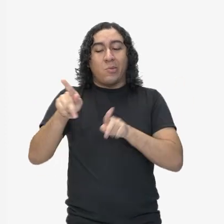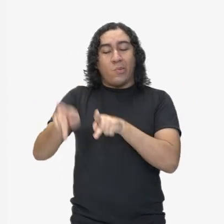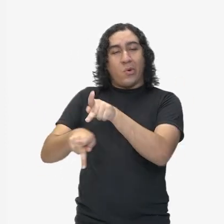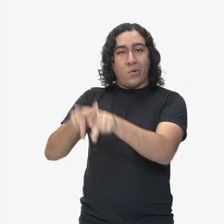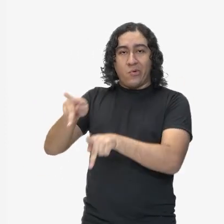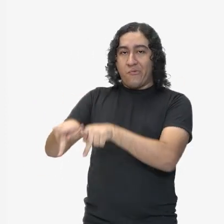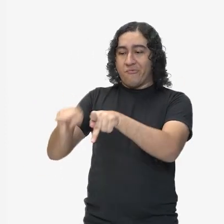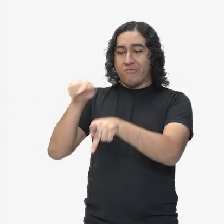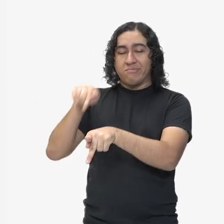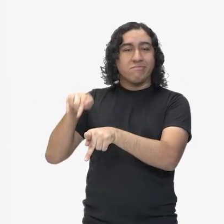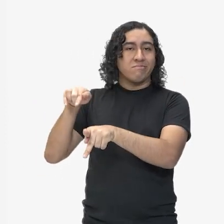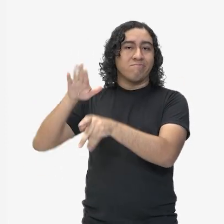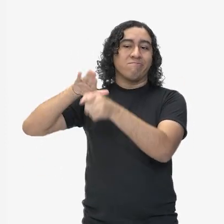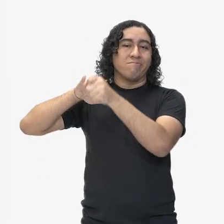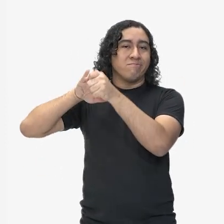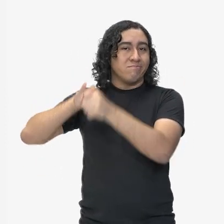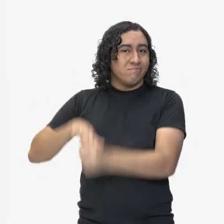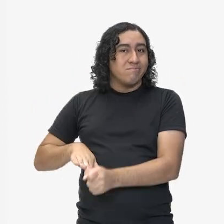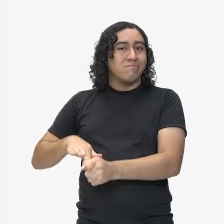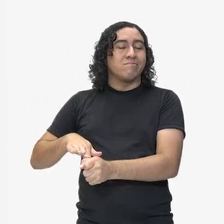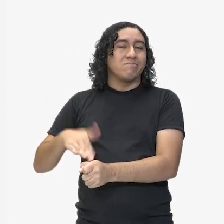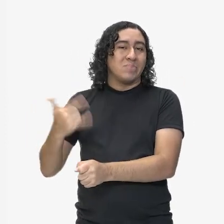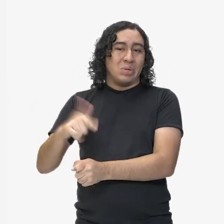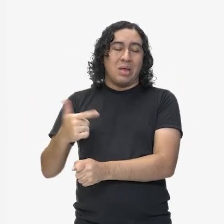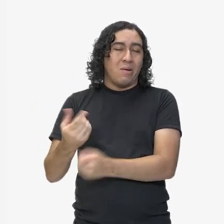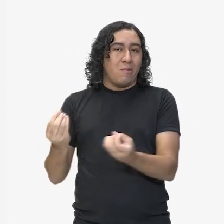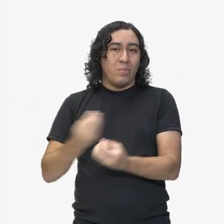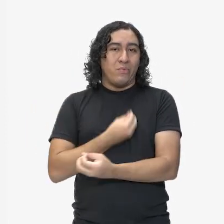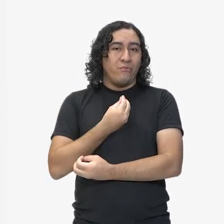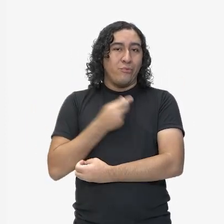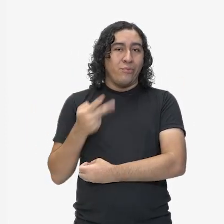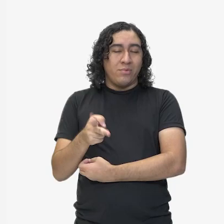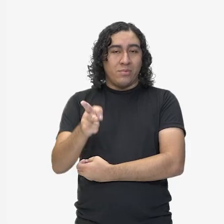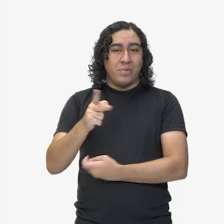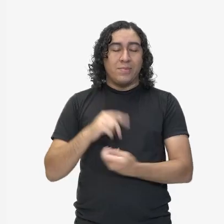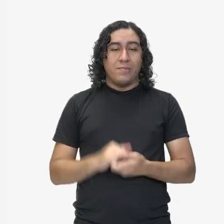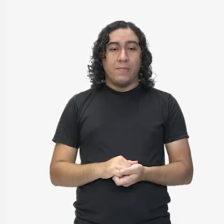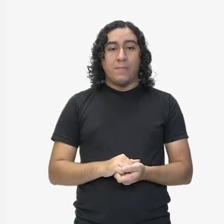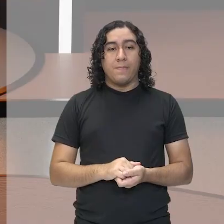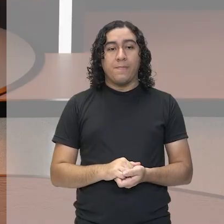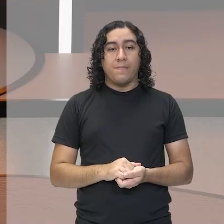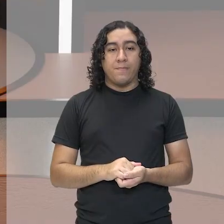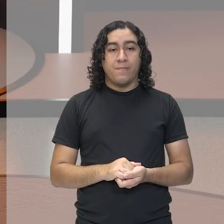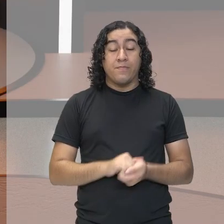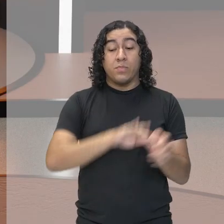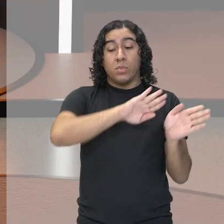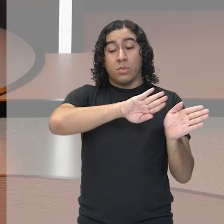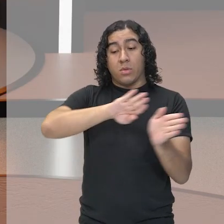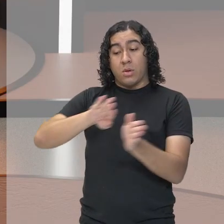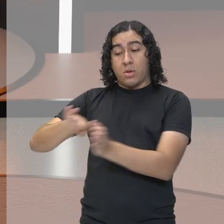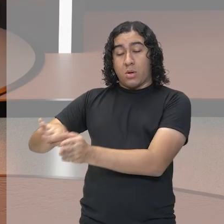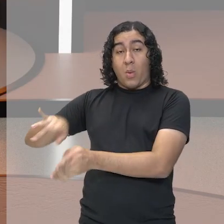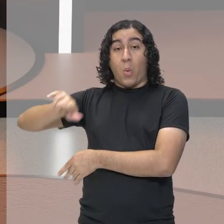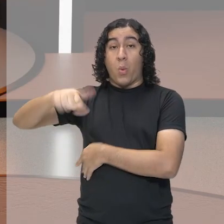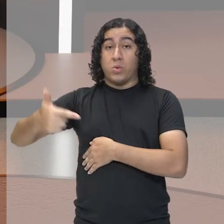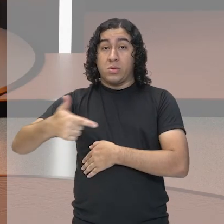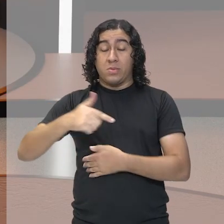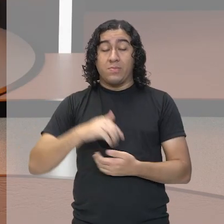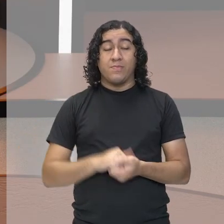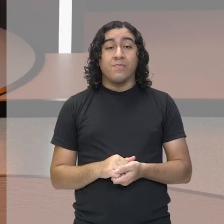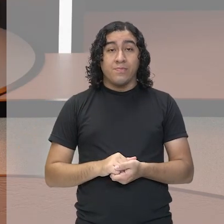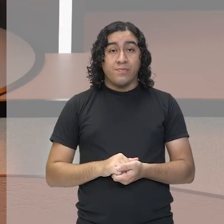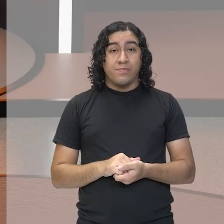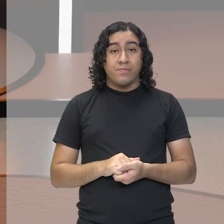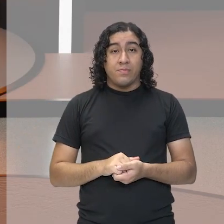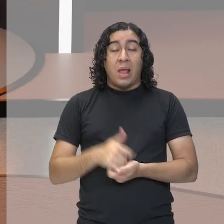sem condição de sobreviver. E aí nós vamos tratar de mais uma revolta, que é a revolta da vacina. A revolta